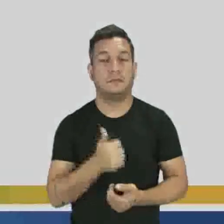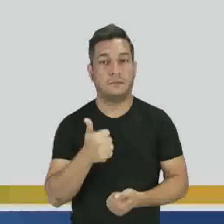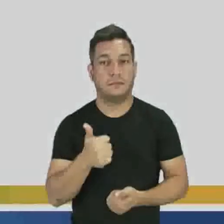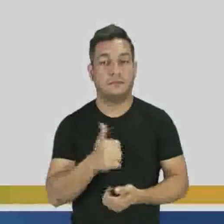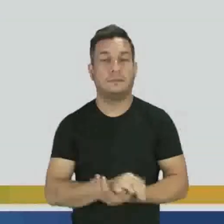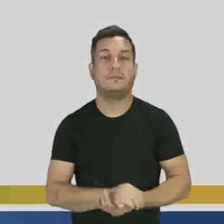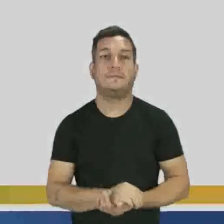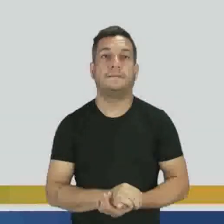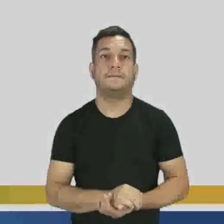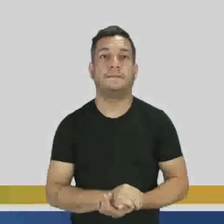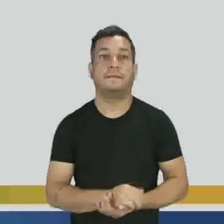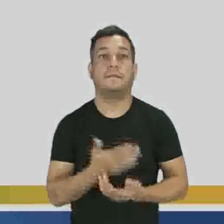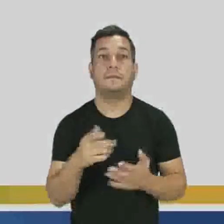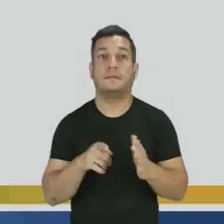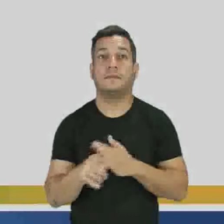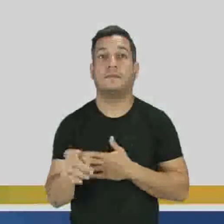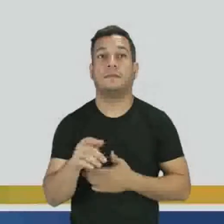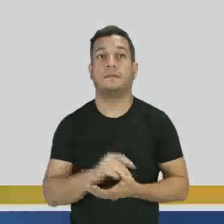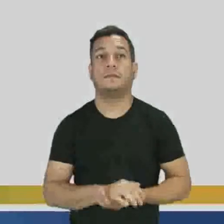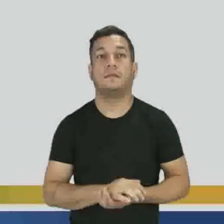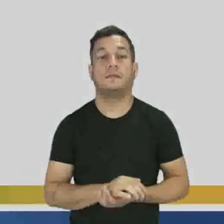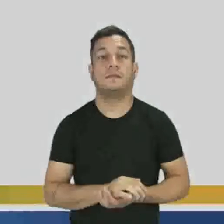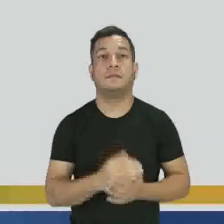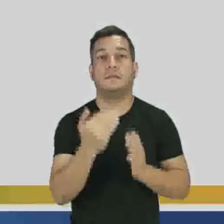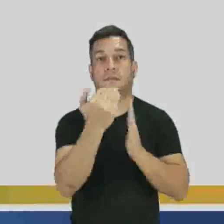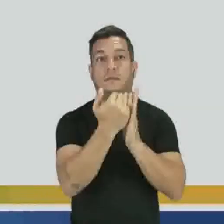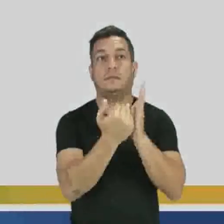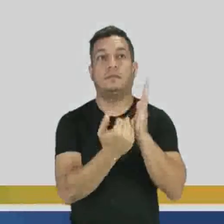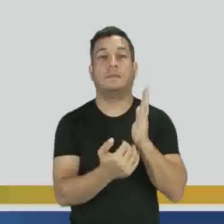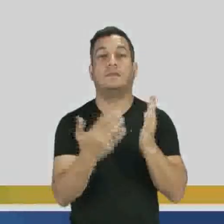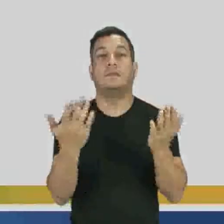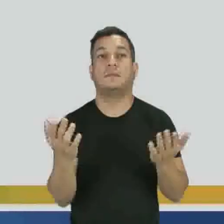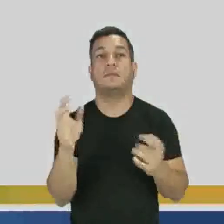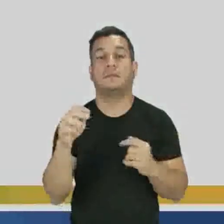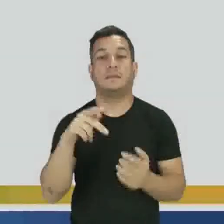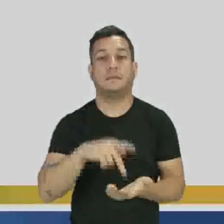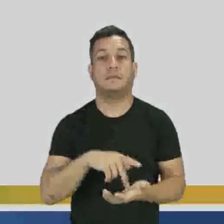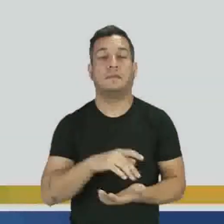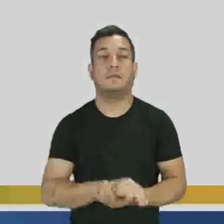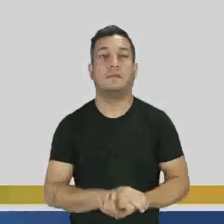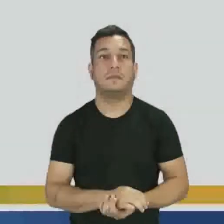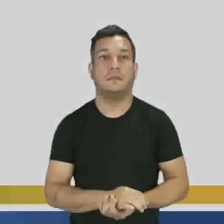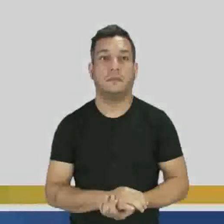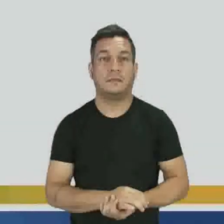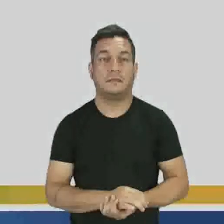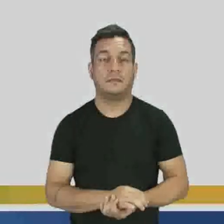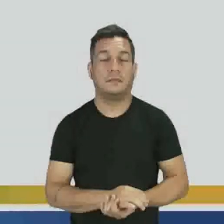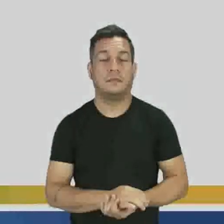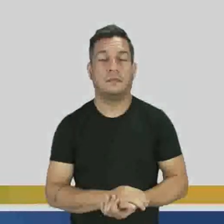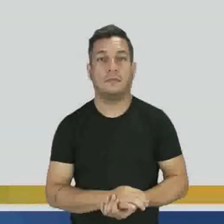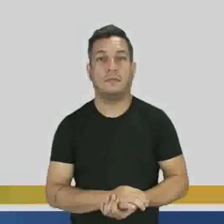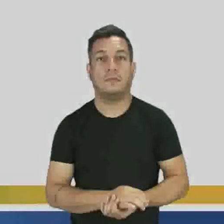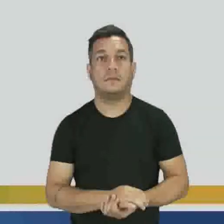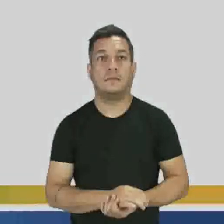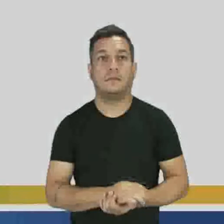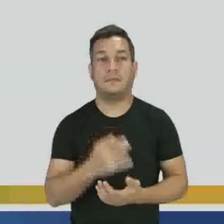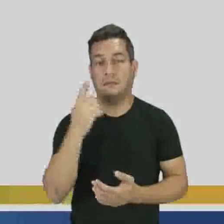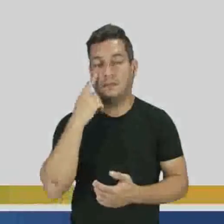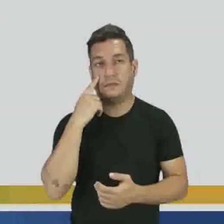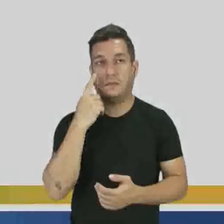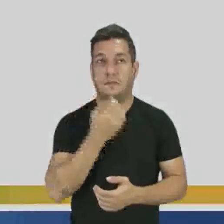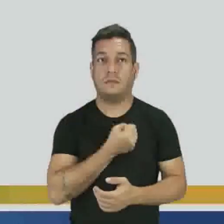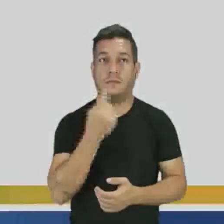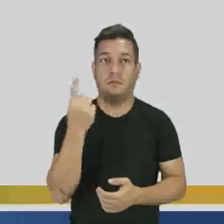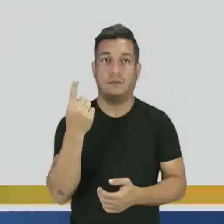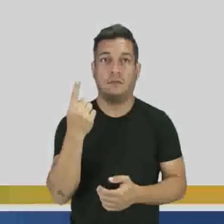Certo? E qual é a pergunta? Das afirmações, quais são as verdadeiras? Então, vamos começar. Afirmação